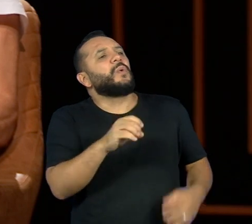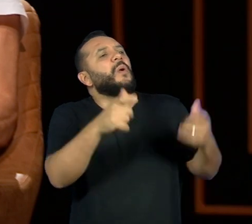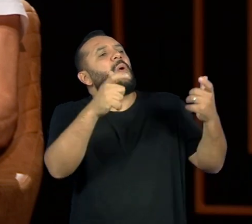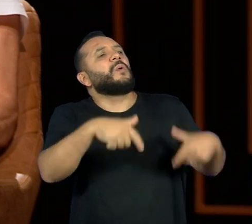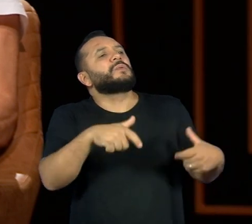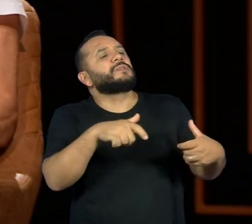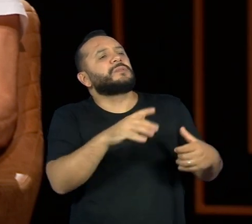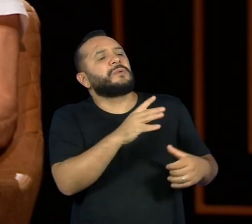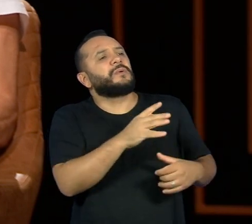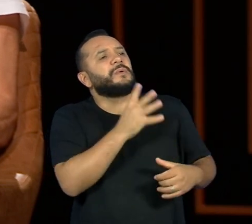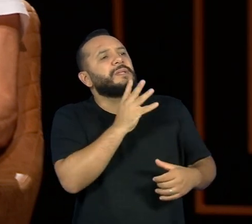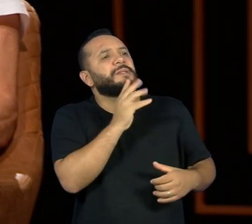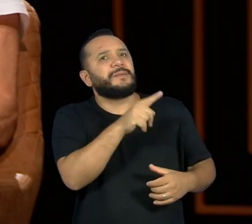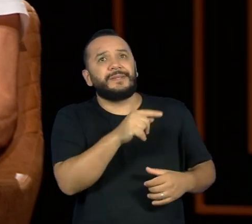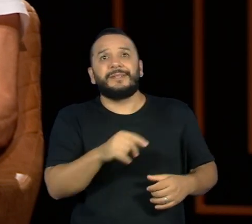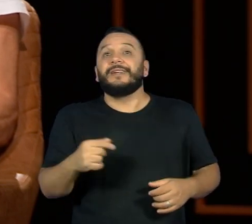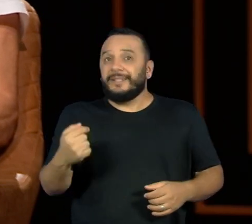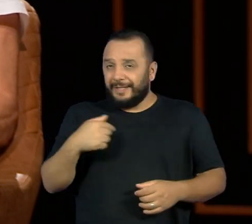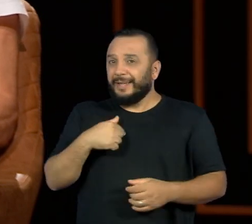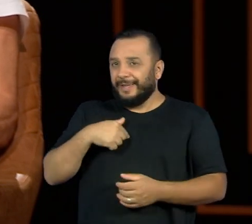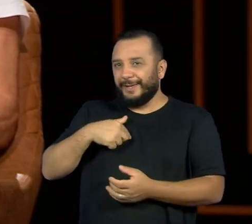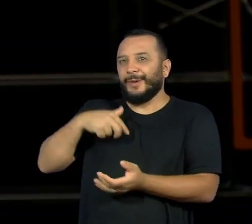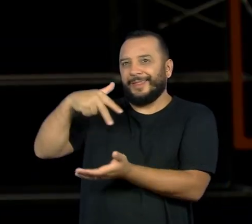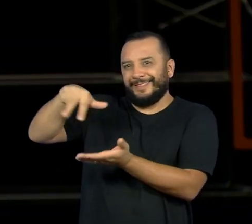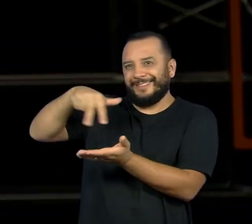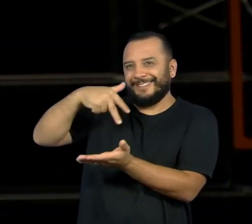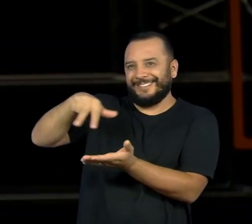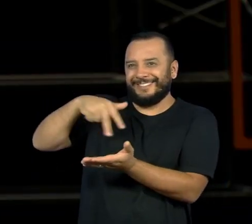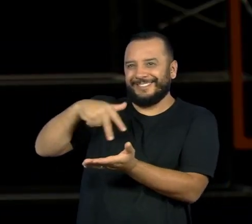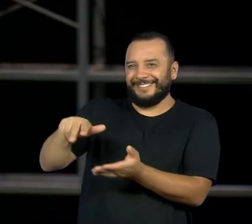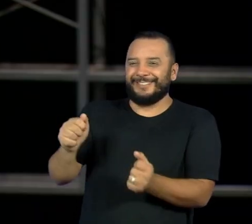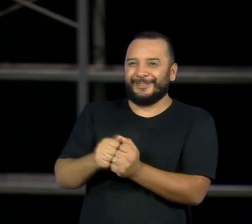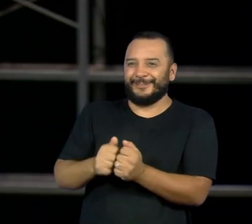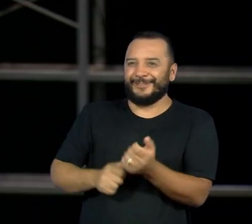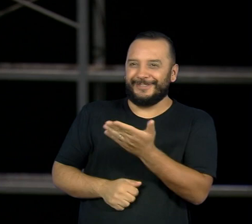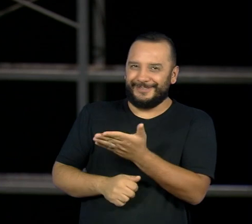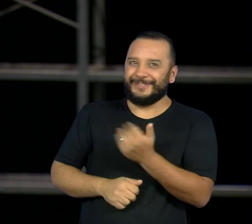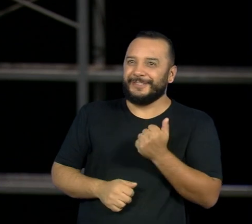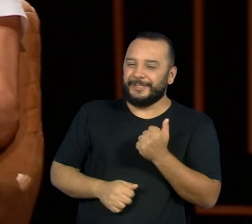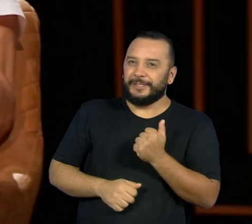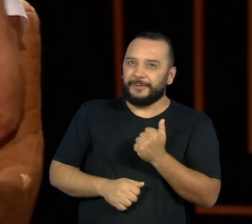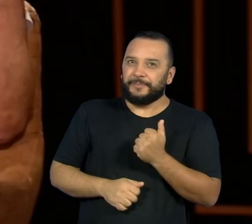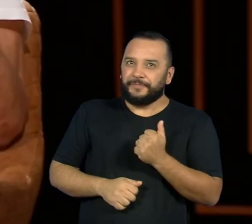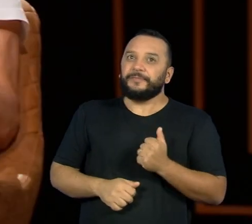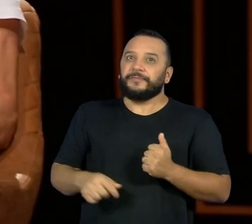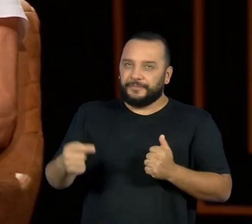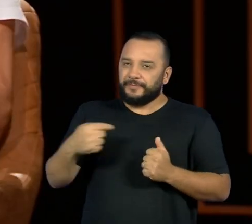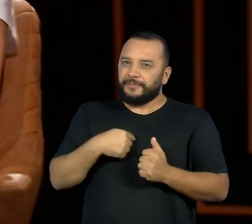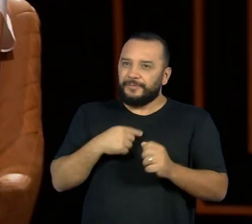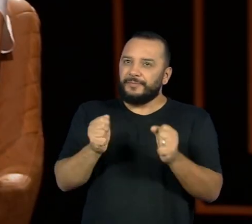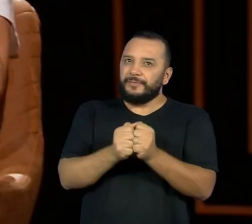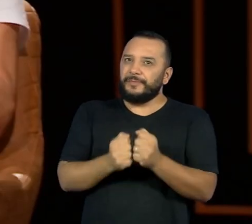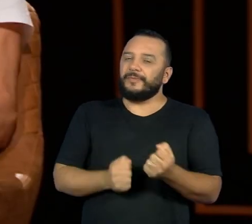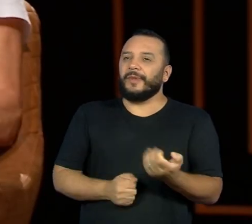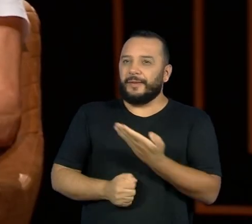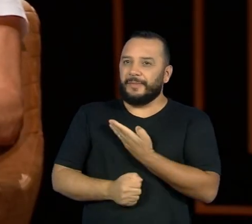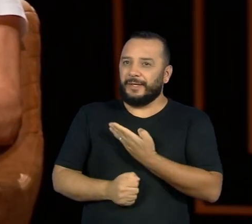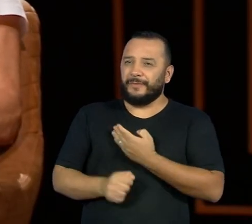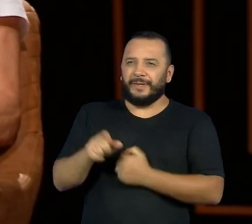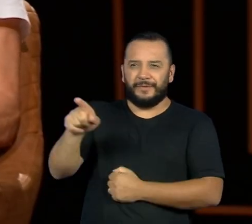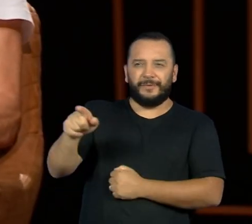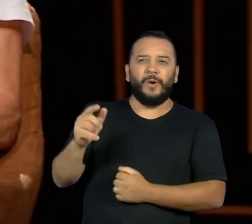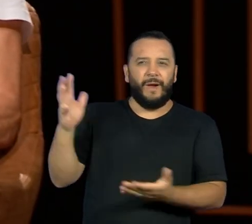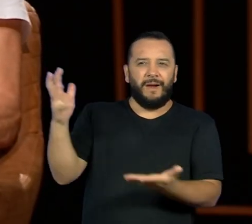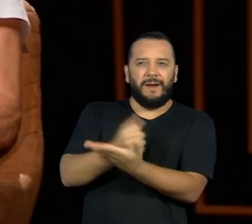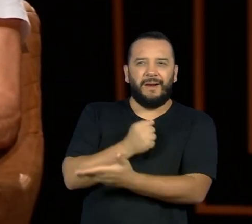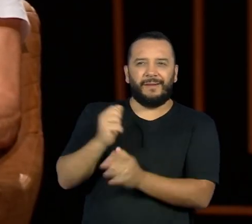Eu fui coreografar uma peça. E eu estava com uma amiga minha, eu falei assim, vou namorar com esse